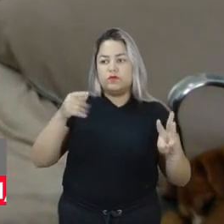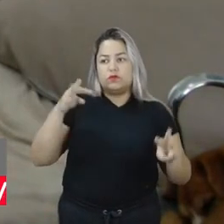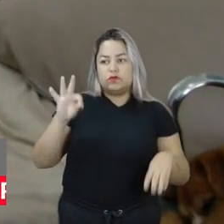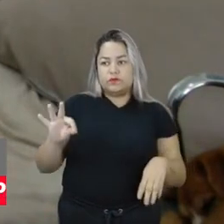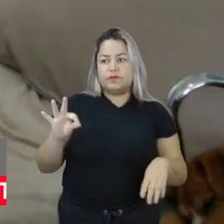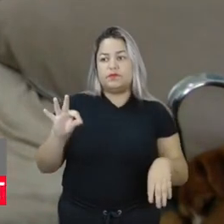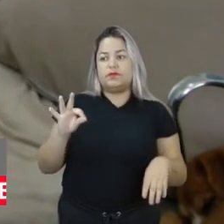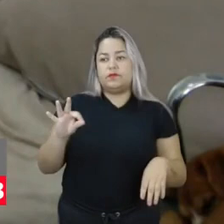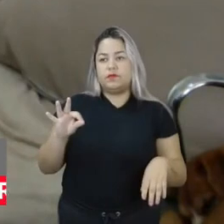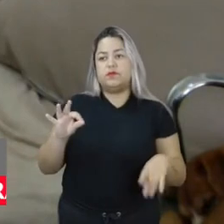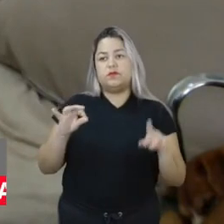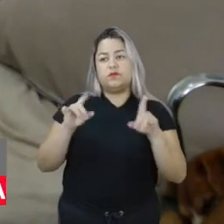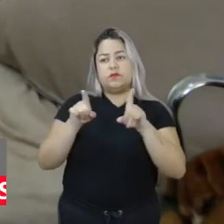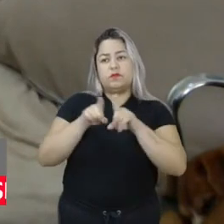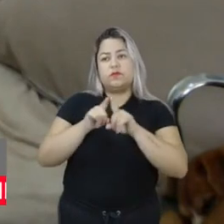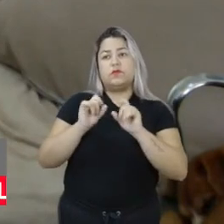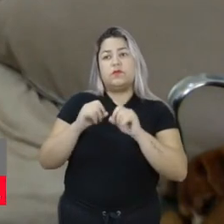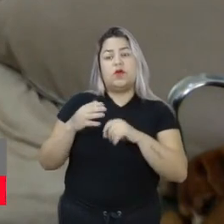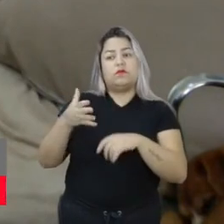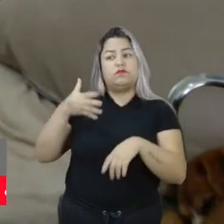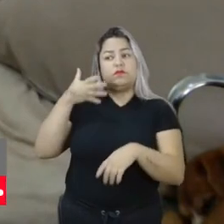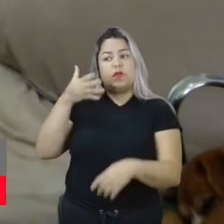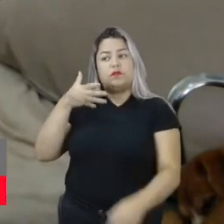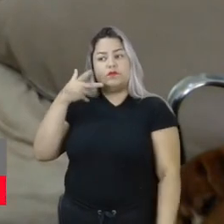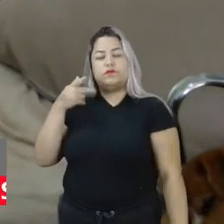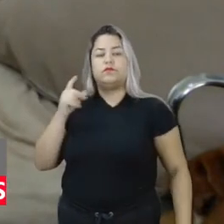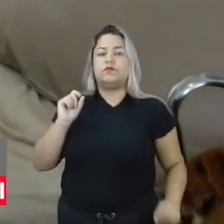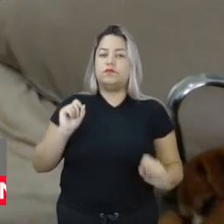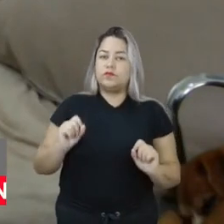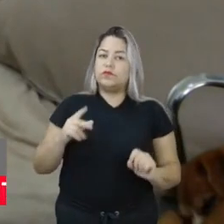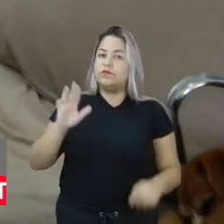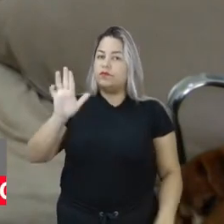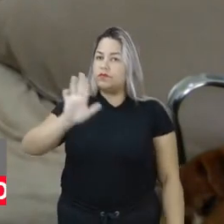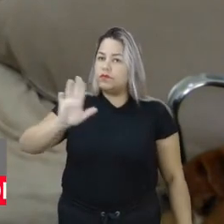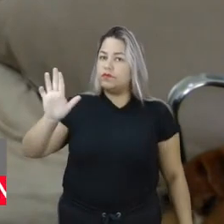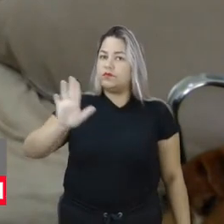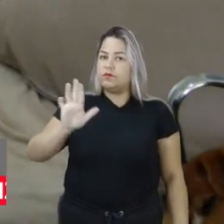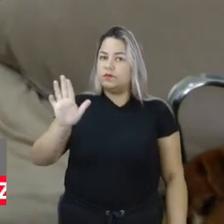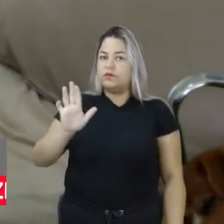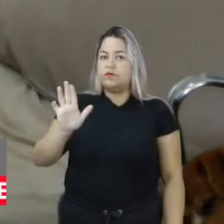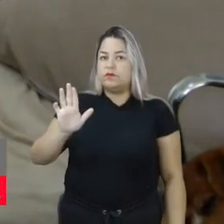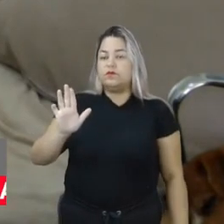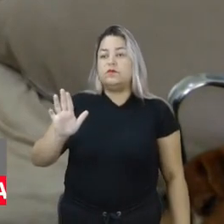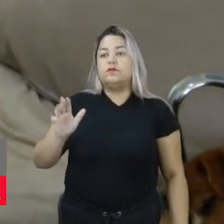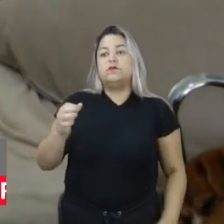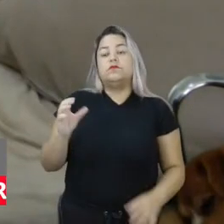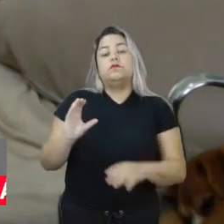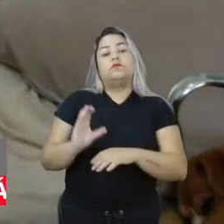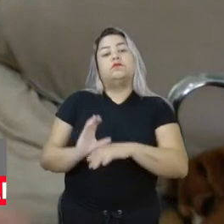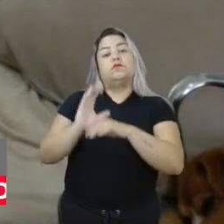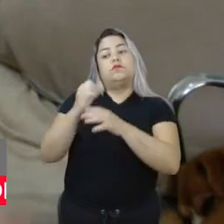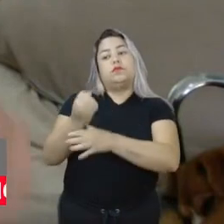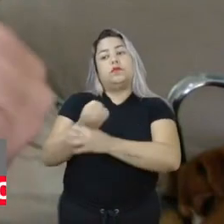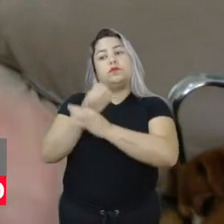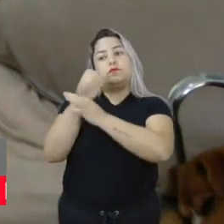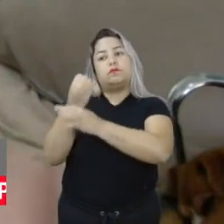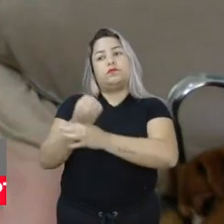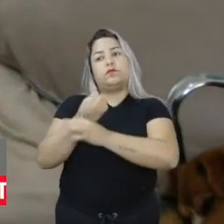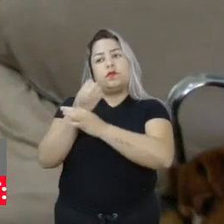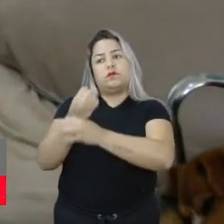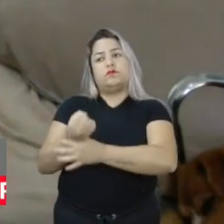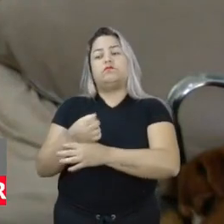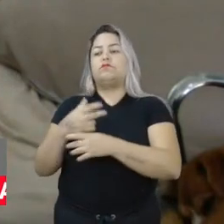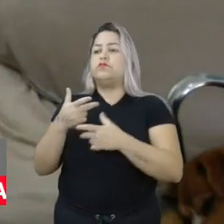tem permeado os discursos do presidente Lula, que simplesmente o Conselho de Segurança vem acumulando fracasso